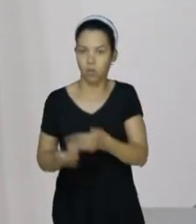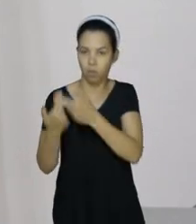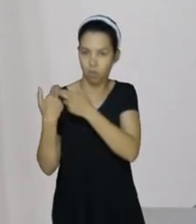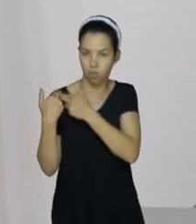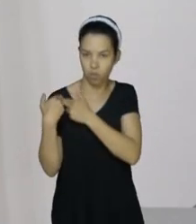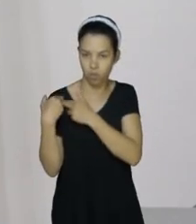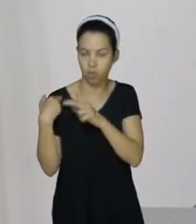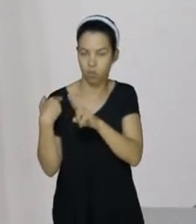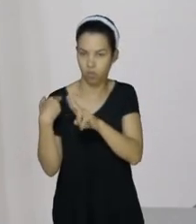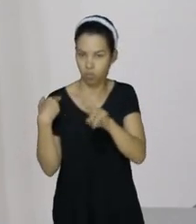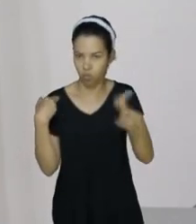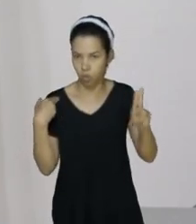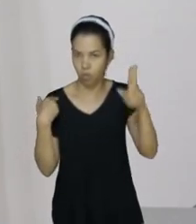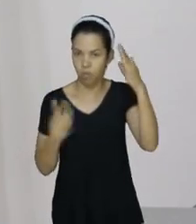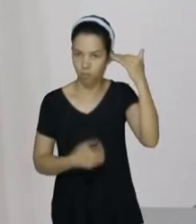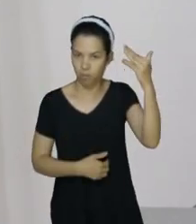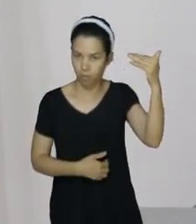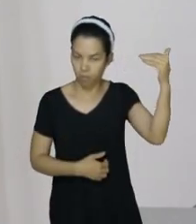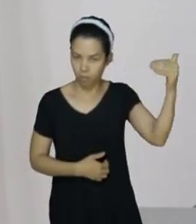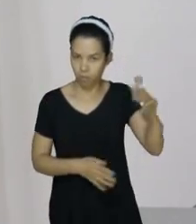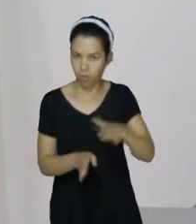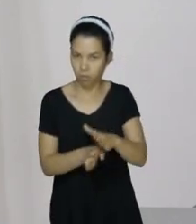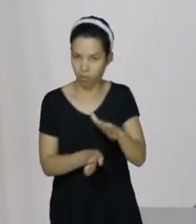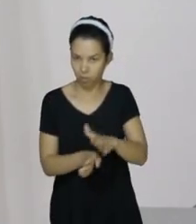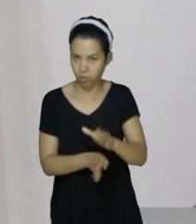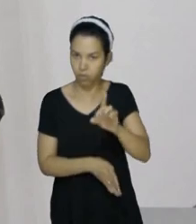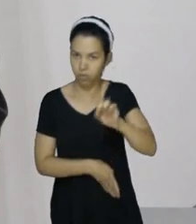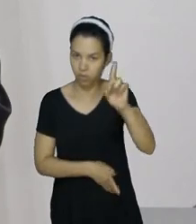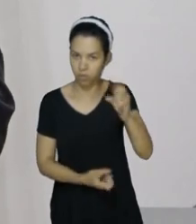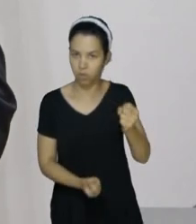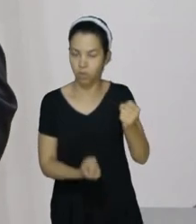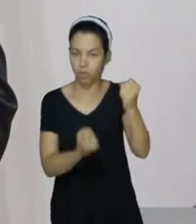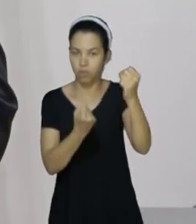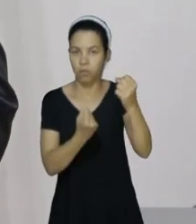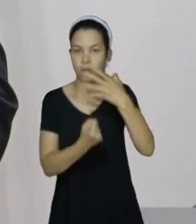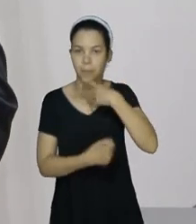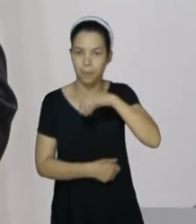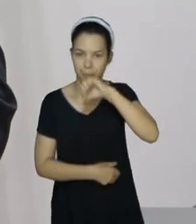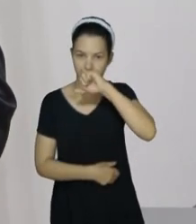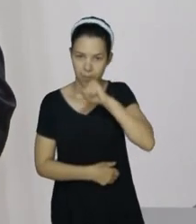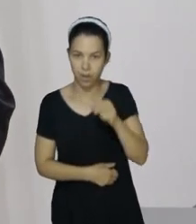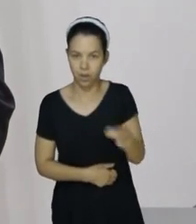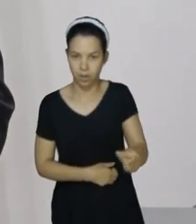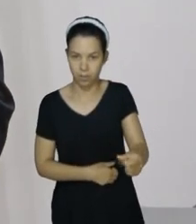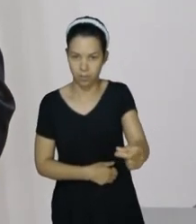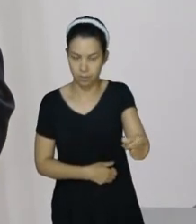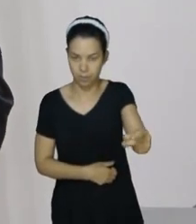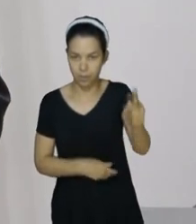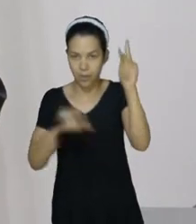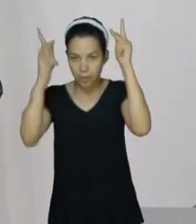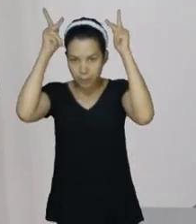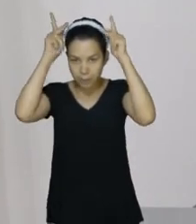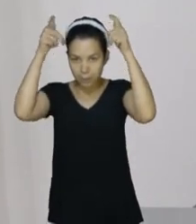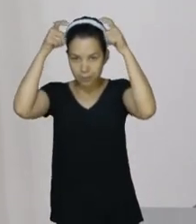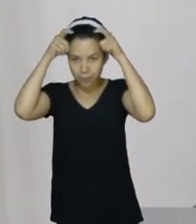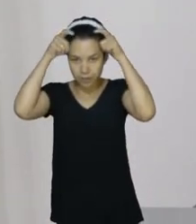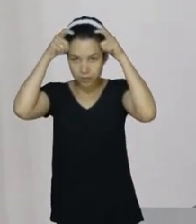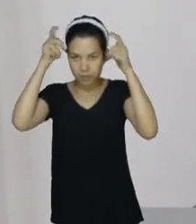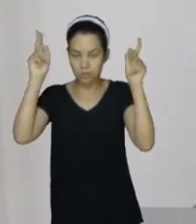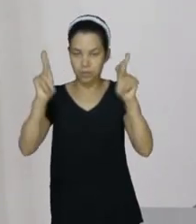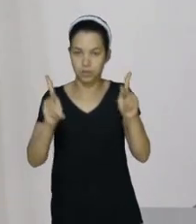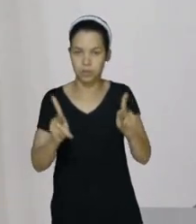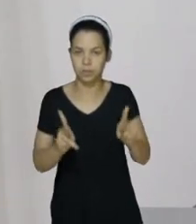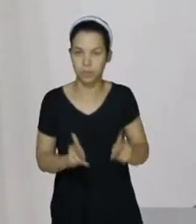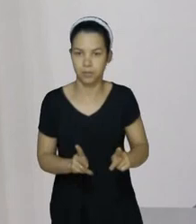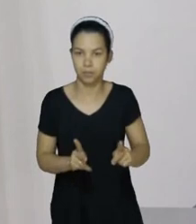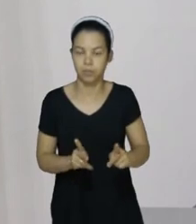maravilhoso, Conselheiro, Deus Forte, Pai da Eternidade, Príncipe da Paz. Que o verdadeiro Príncipe